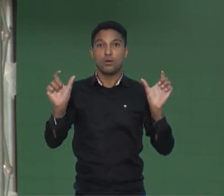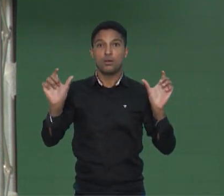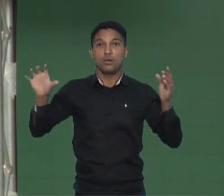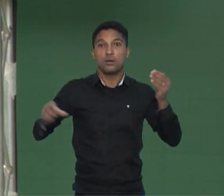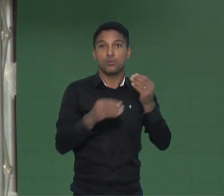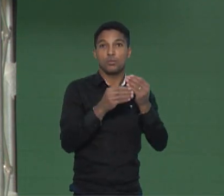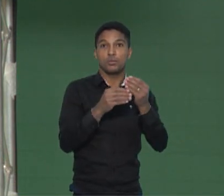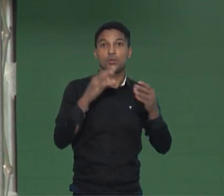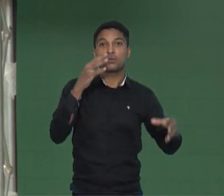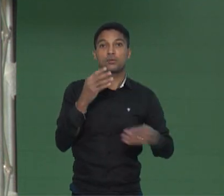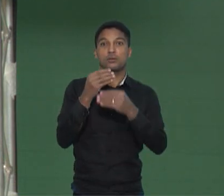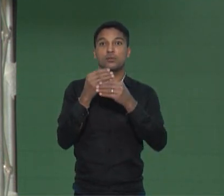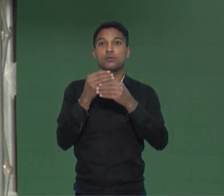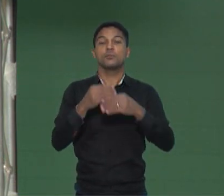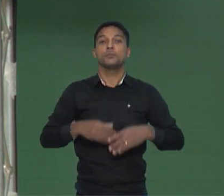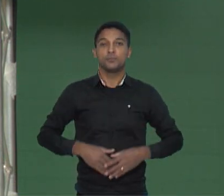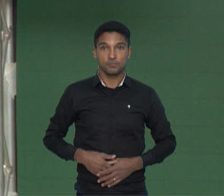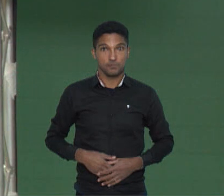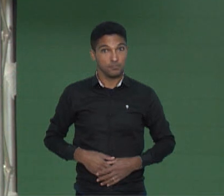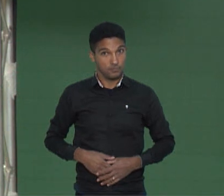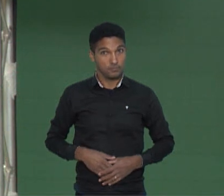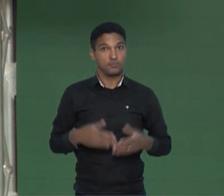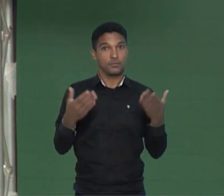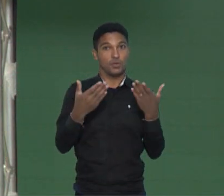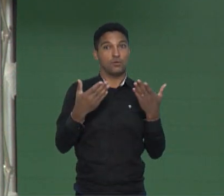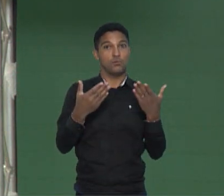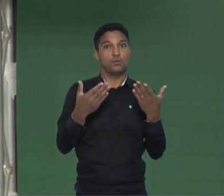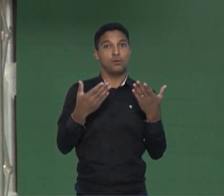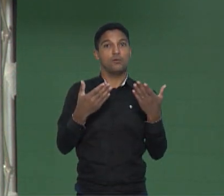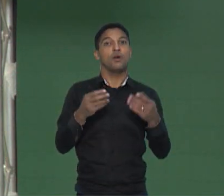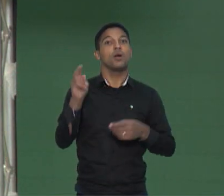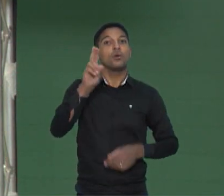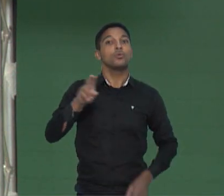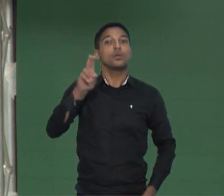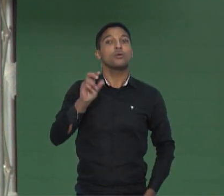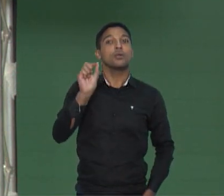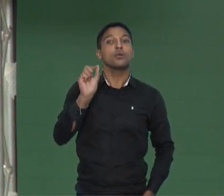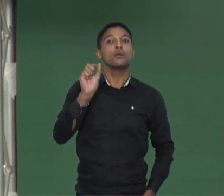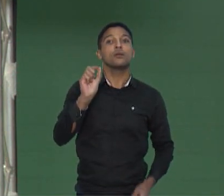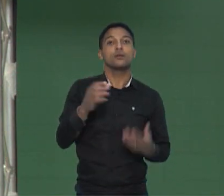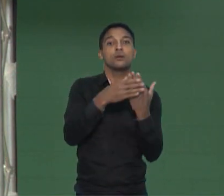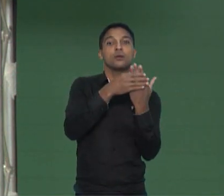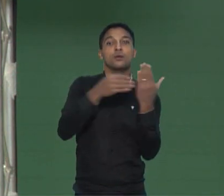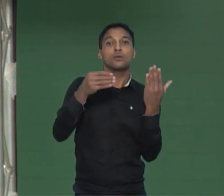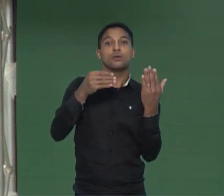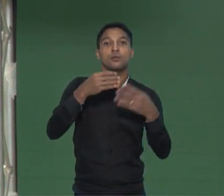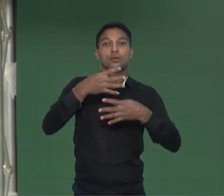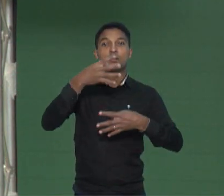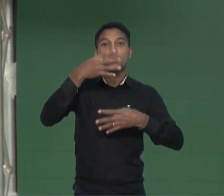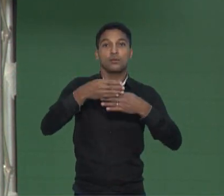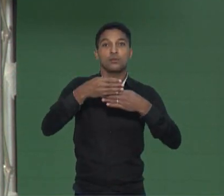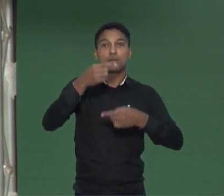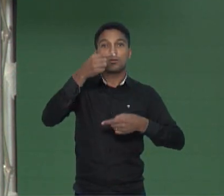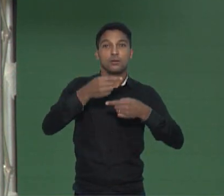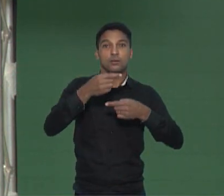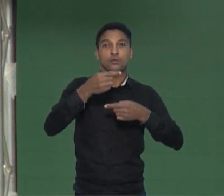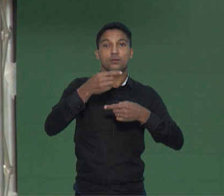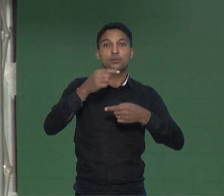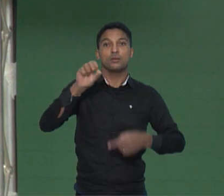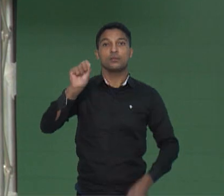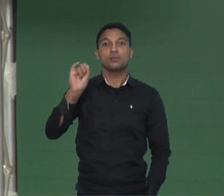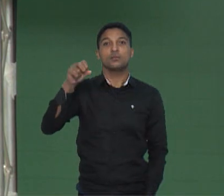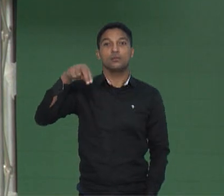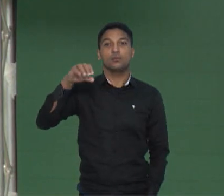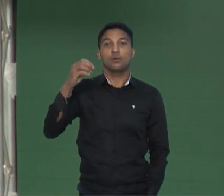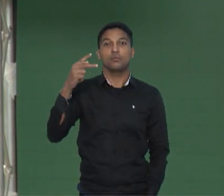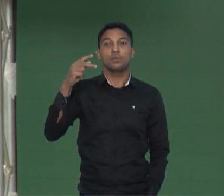maior, temos ali uma orquestra, mas para a nossa aula isso é o suficiente. Temos ali esses 3 personagens e eu gostaria de